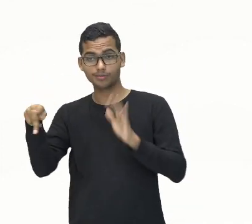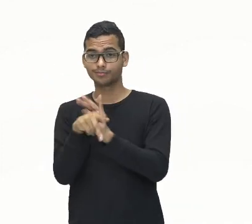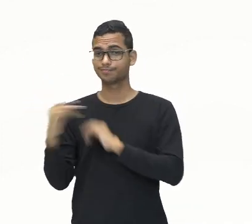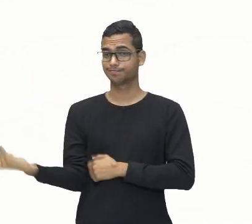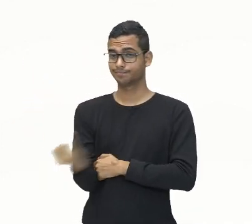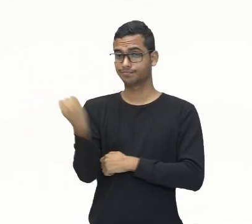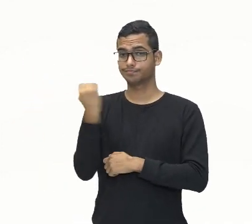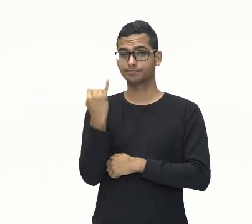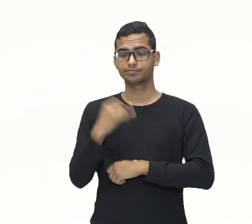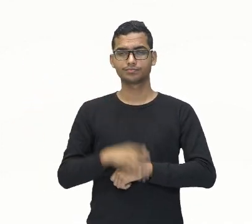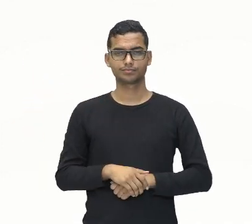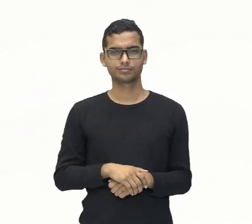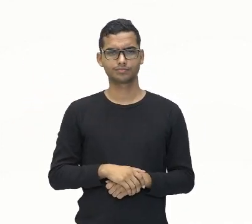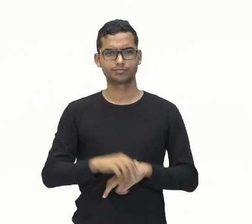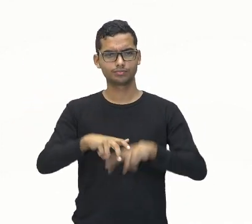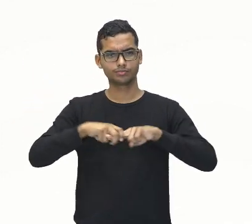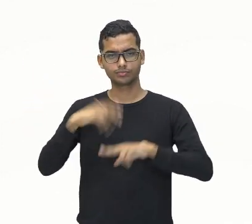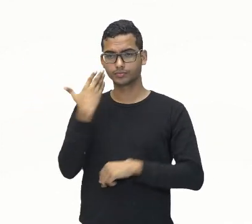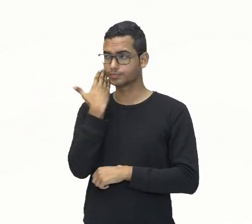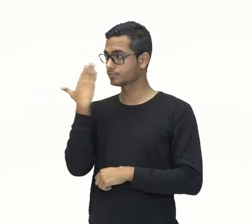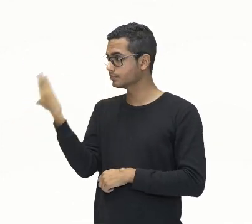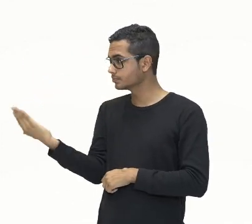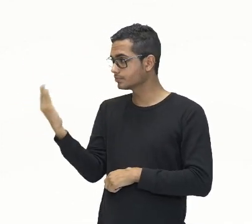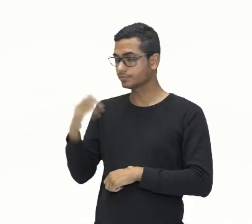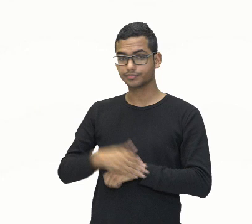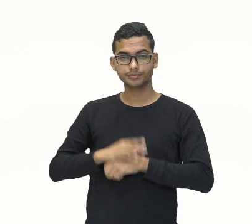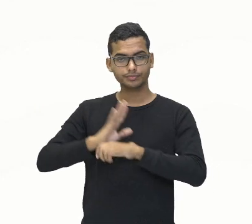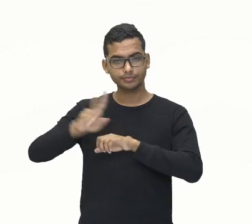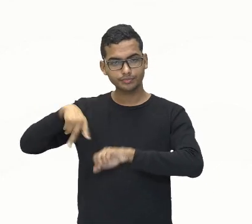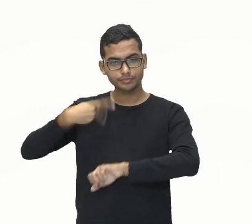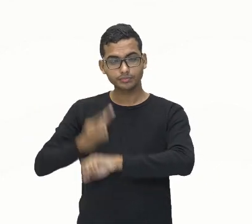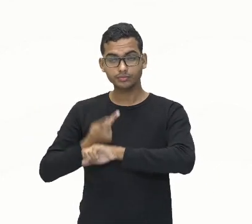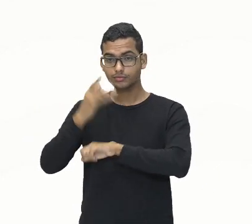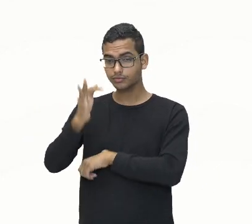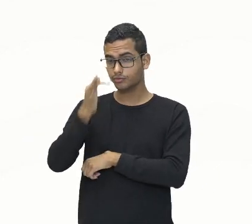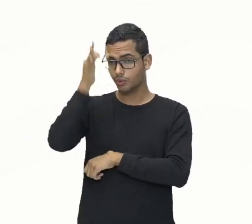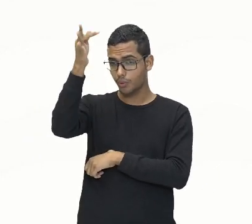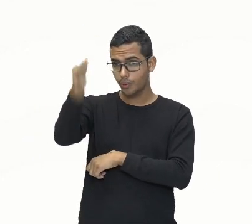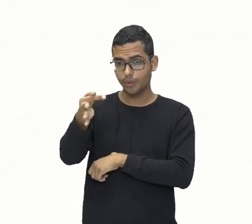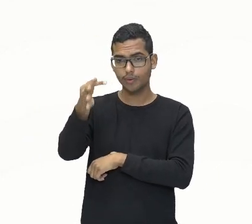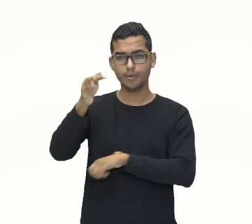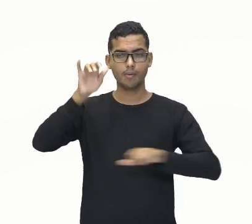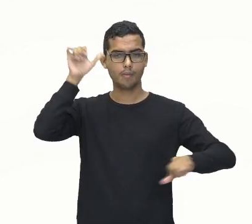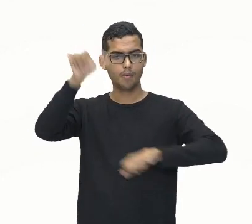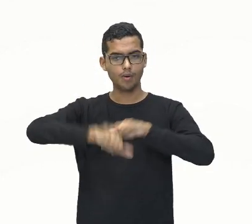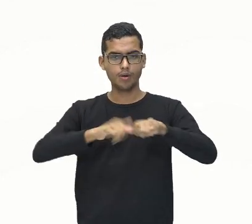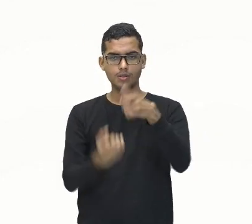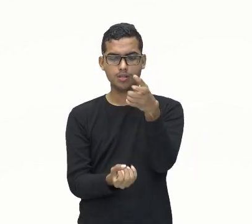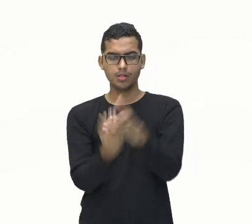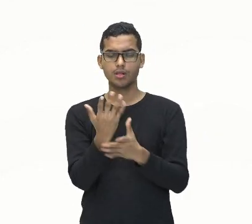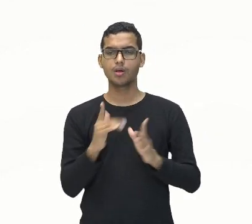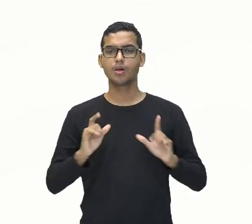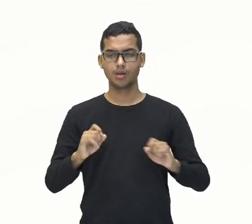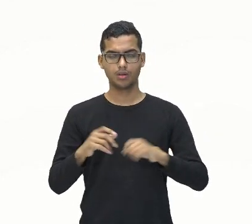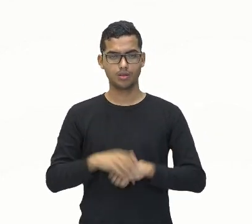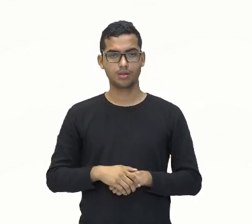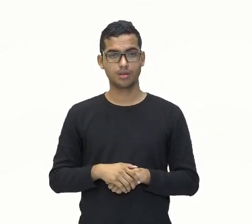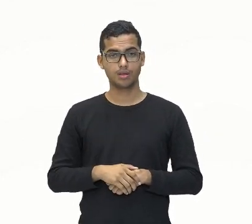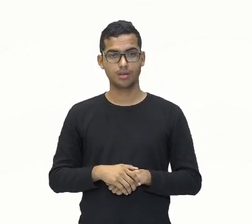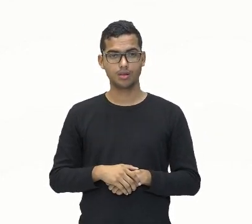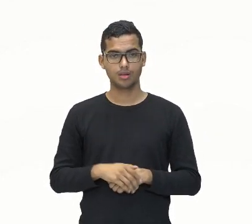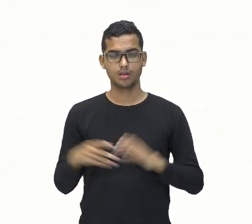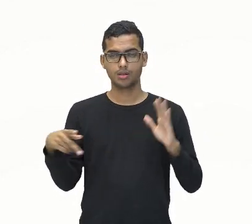história? Porque é ela que vai, no futuro, se transformar na